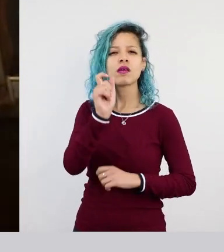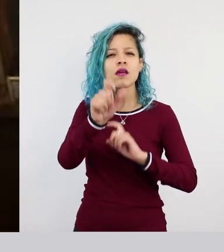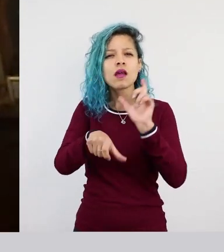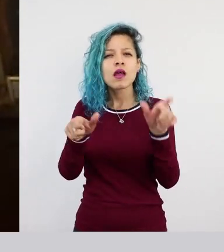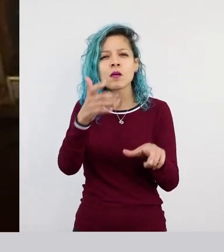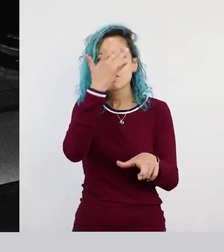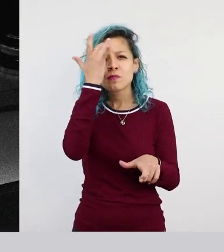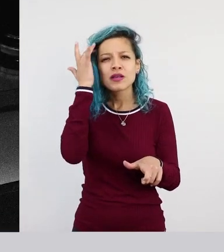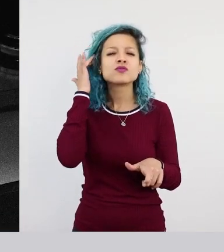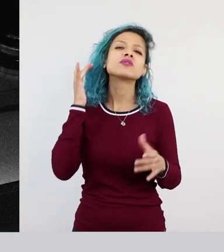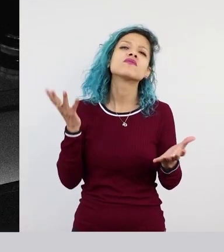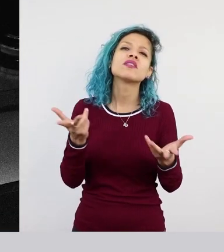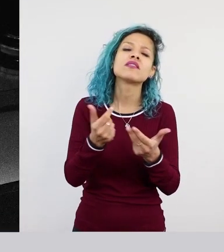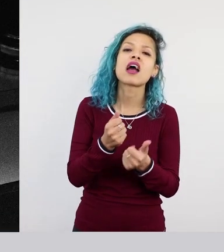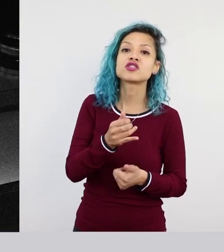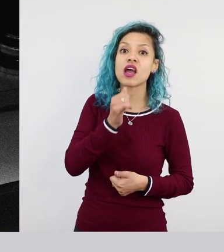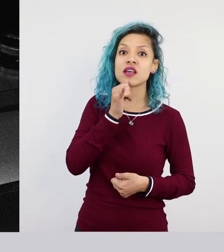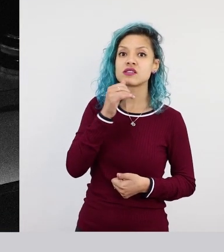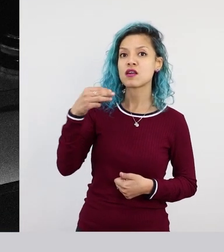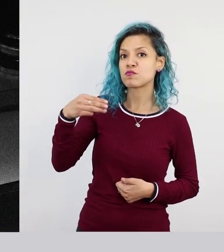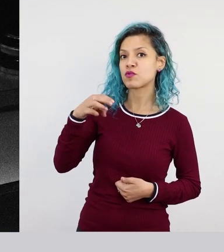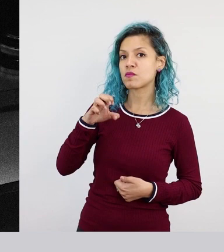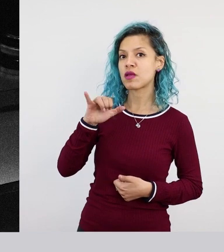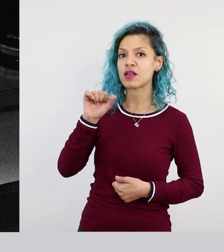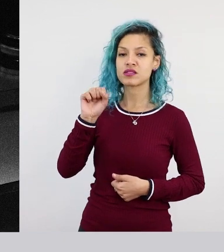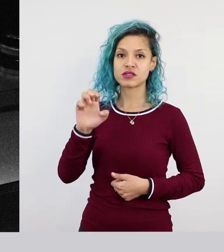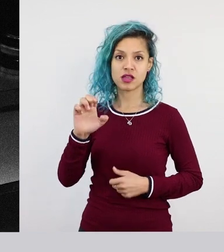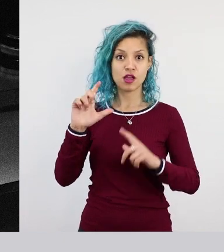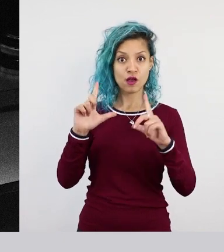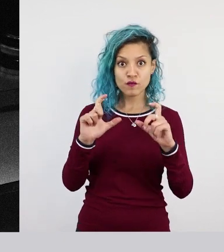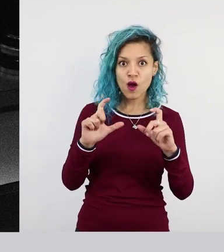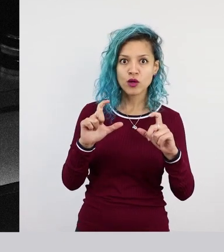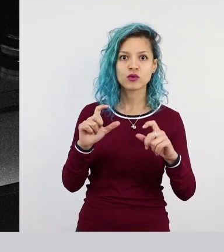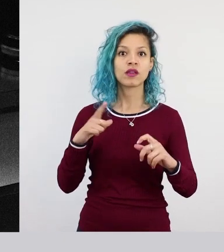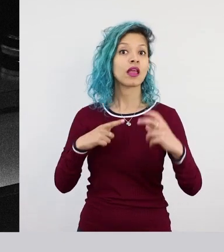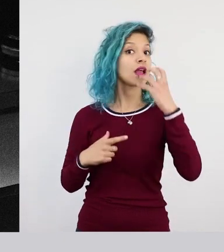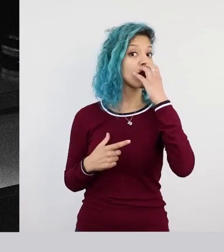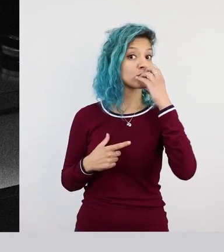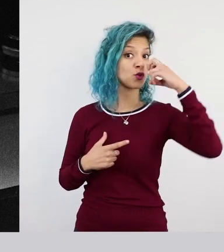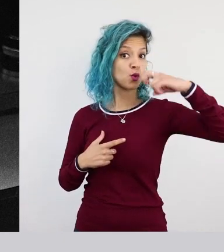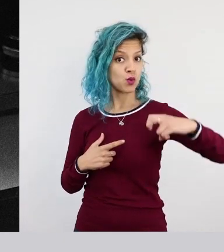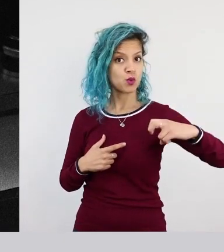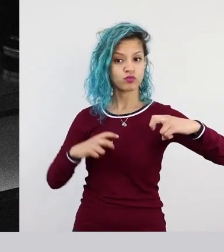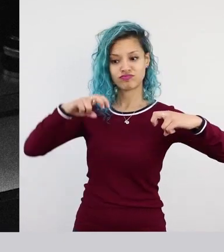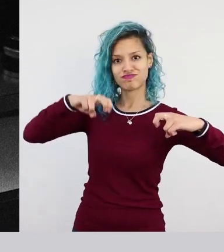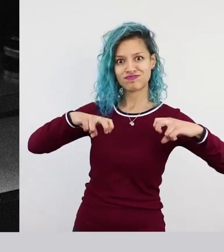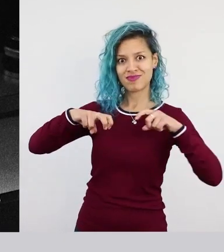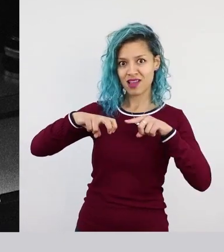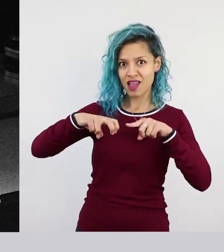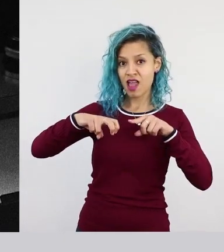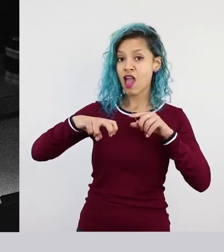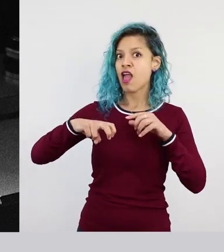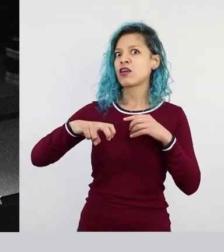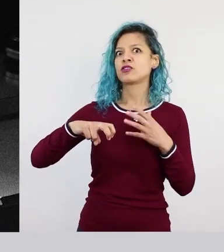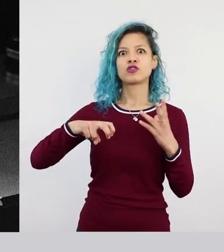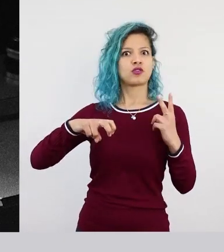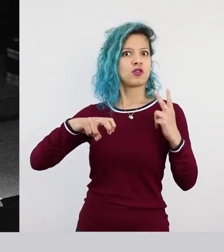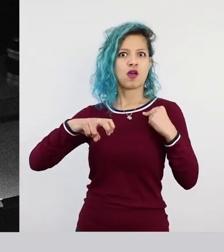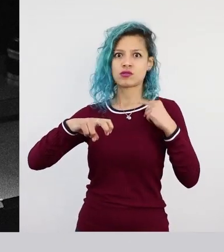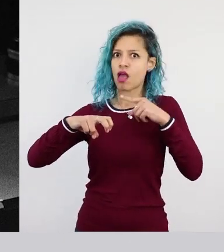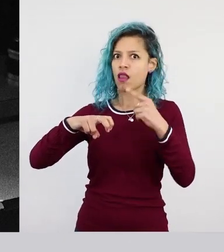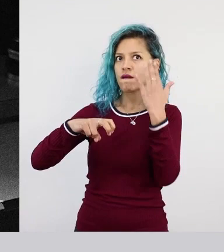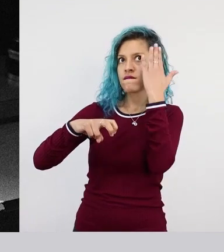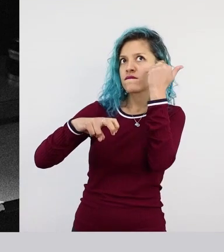conhecer pessoas fantásticas, como a Divina Maisie, que está aí na foto, ao lado do cachorrinho, que era a